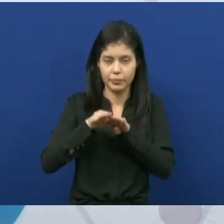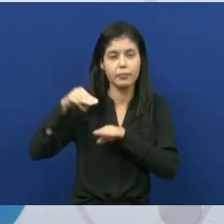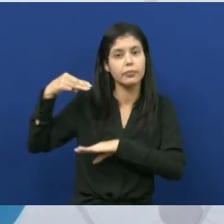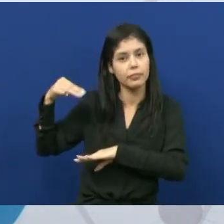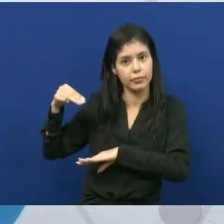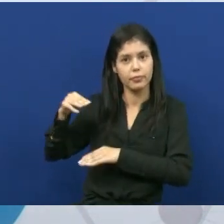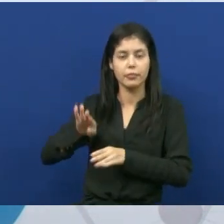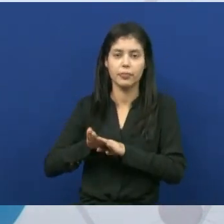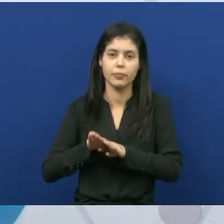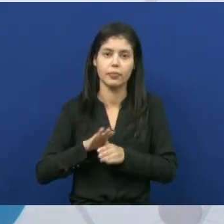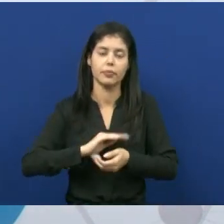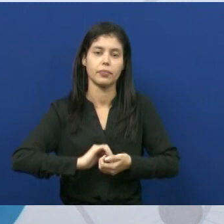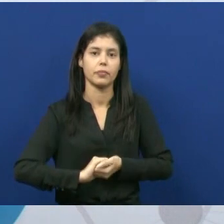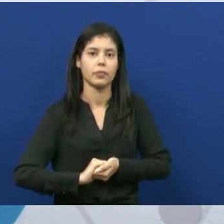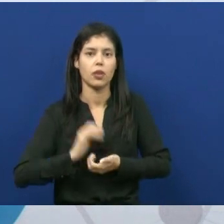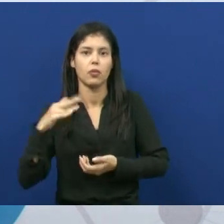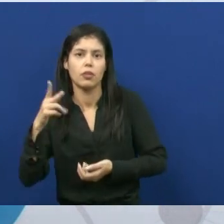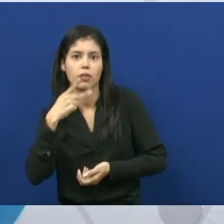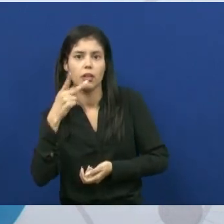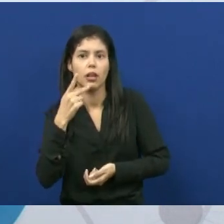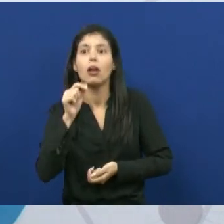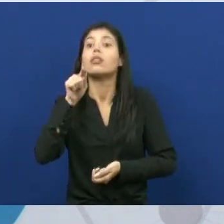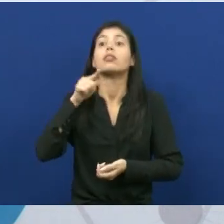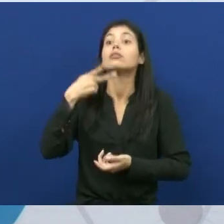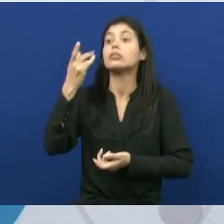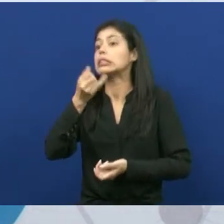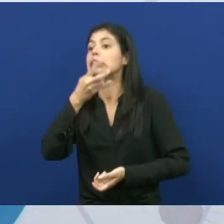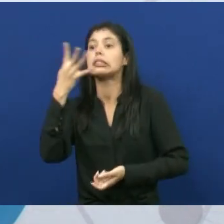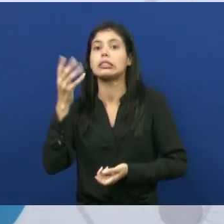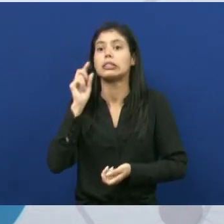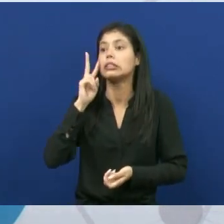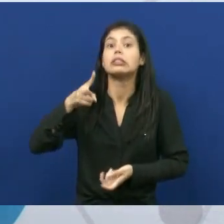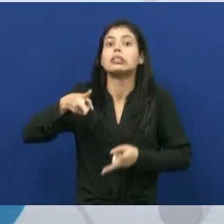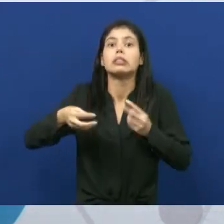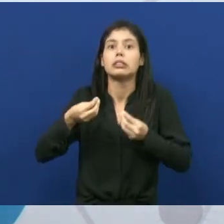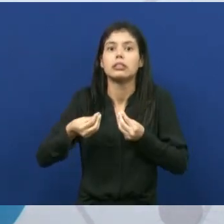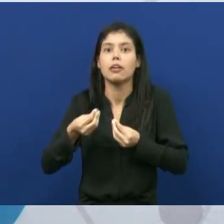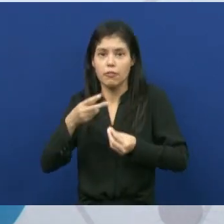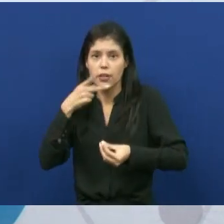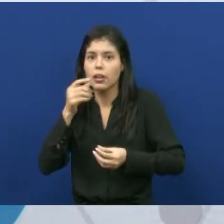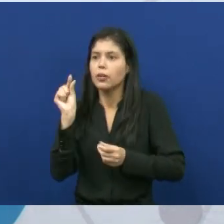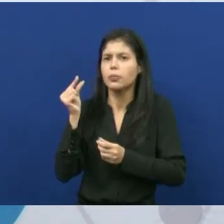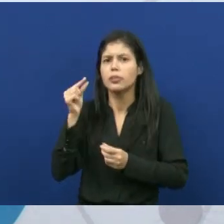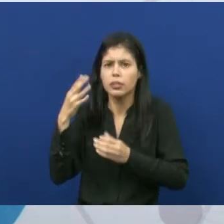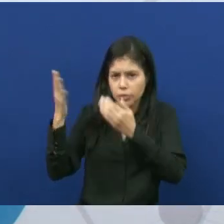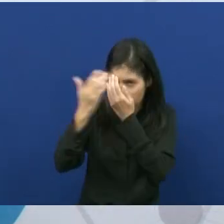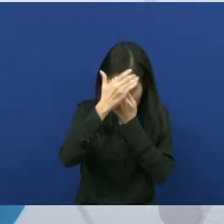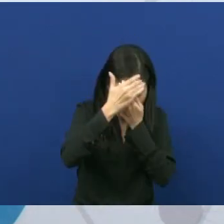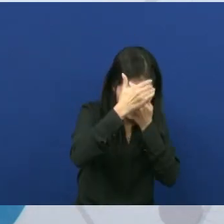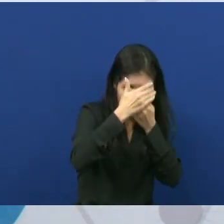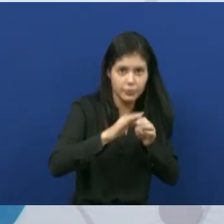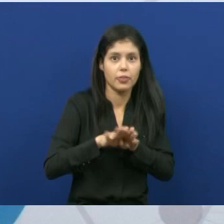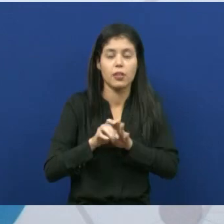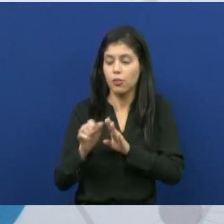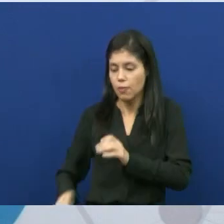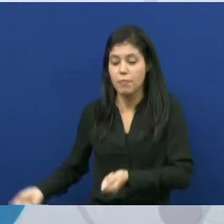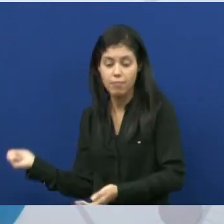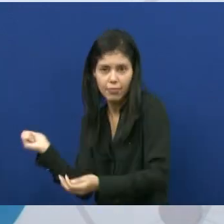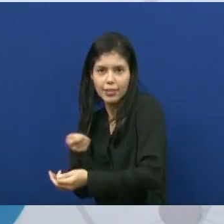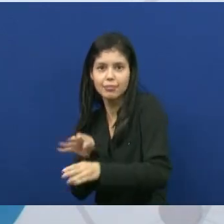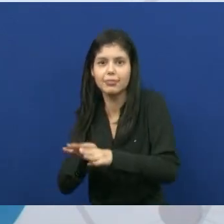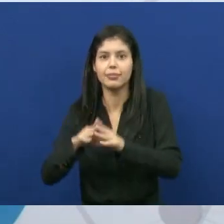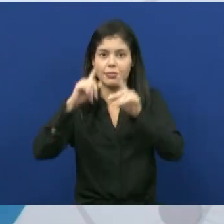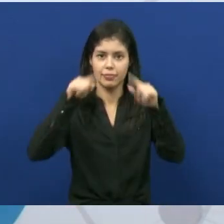os números quando nós falamos conta aí um pouquinho conta aí para mim se esconder eu vou jogar lata